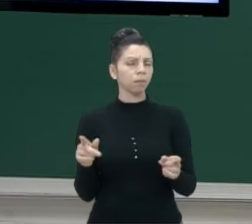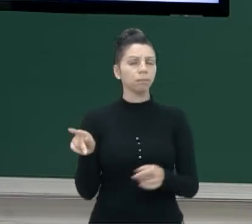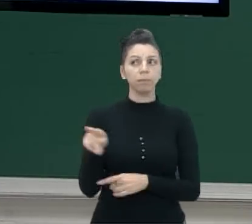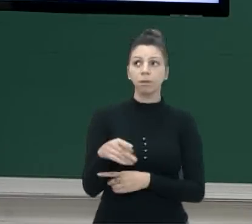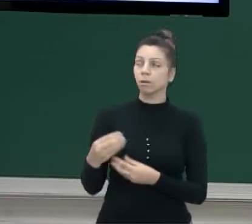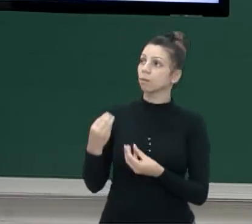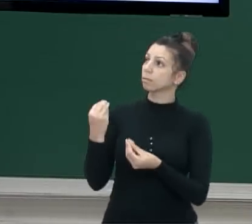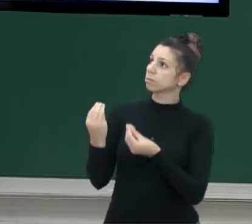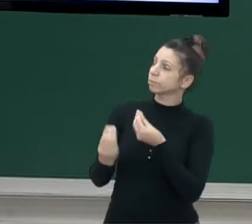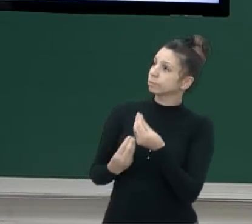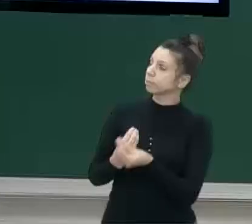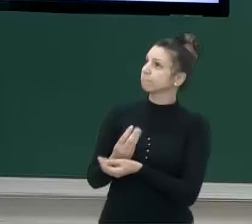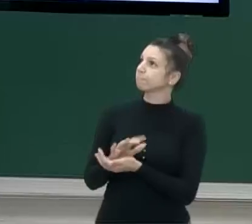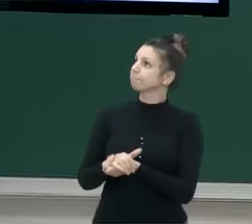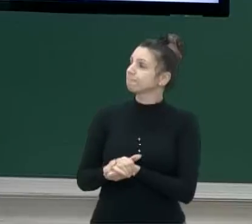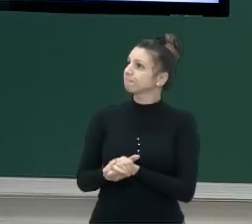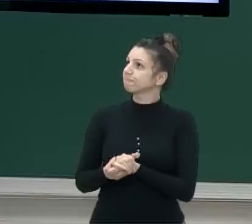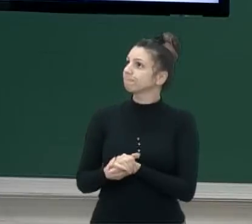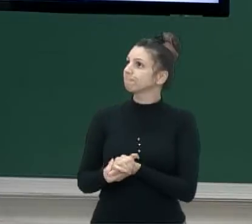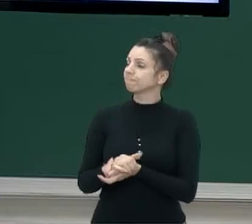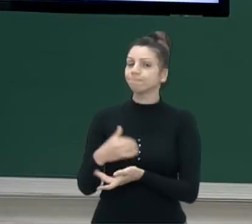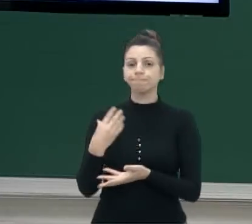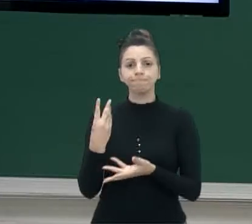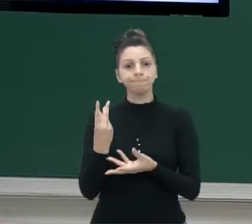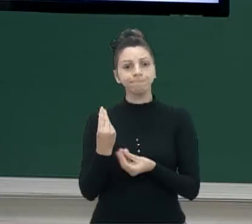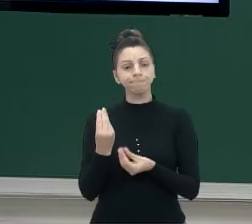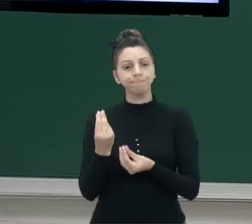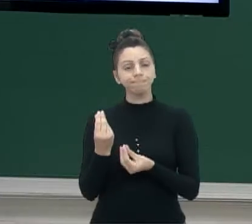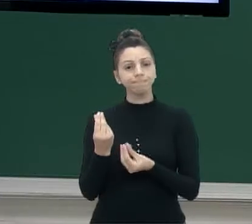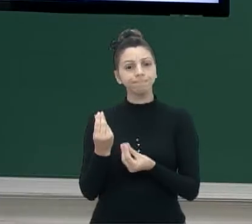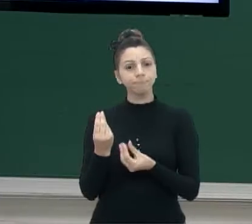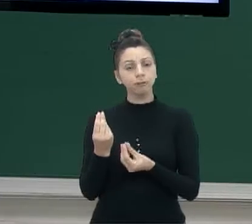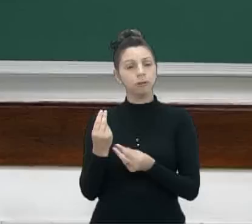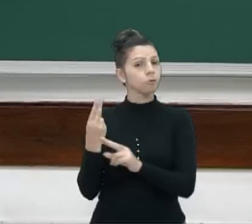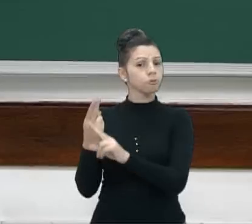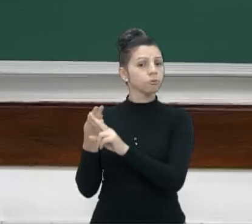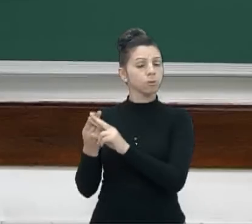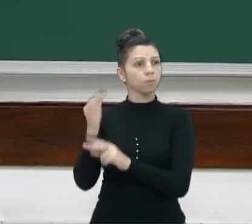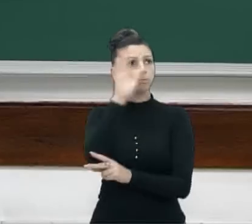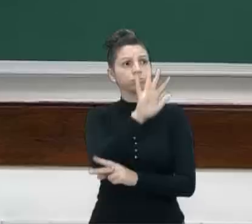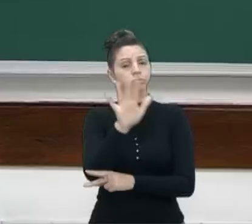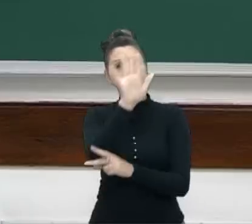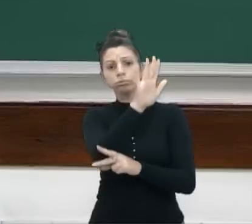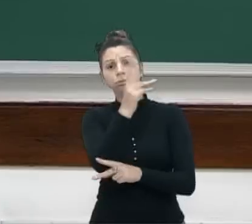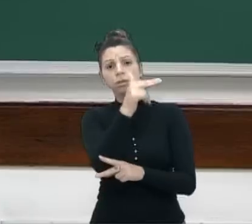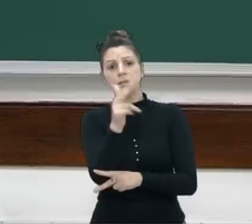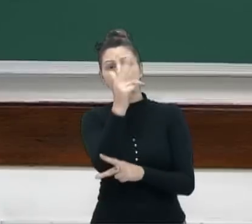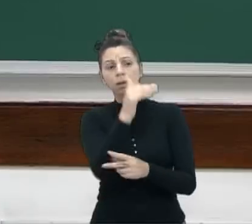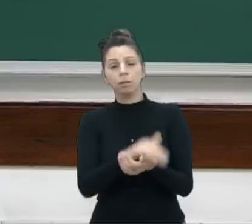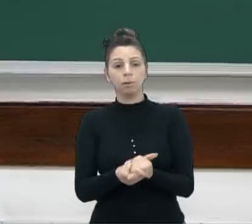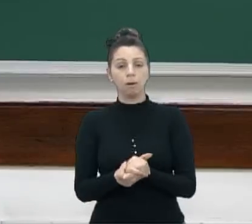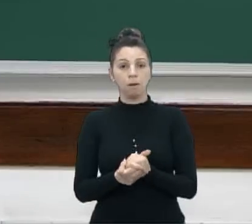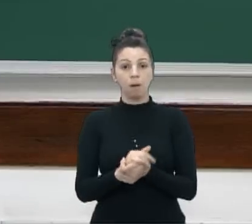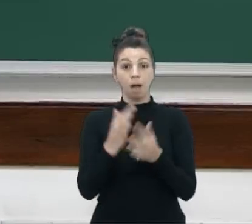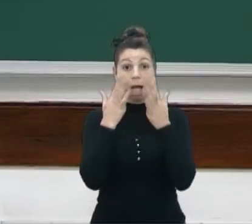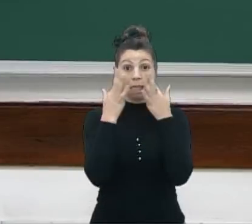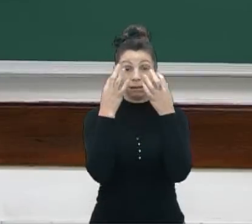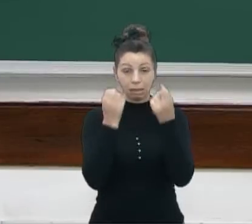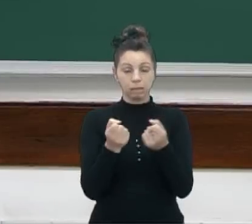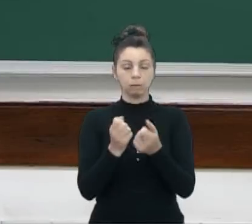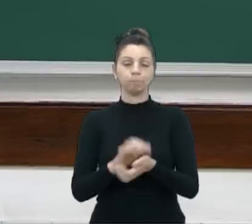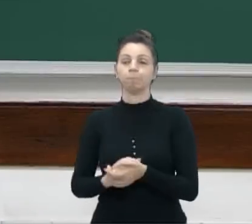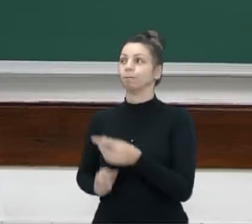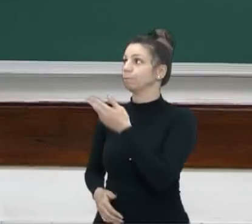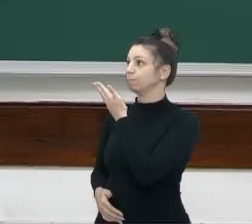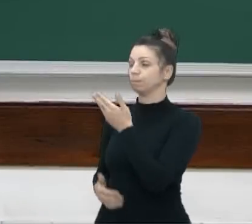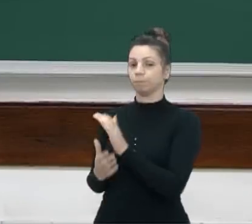que eu posso calcular sem fazer uso dos desenhos? Vamos lá? Presta atenção aqui comigo.